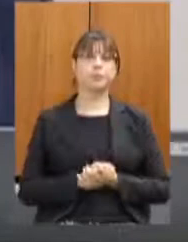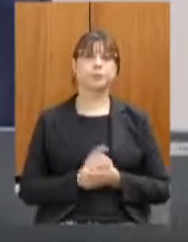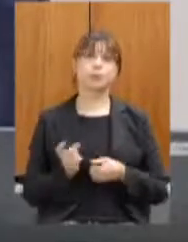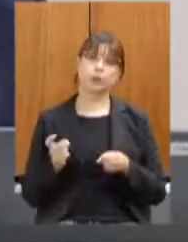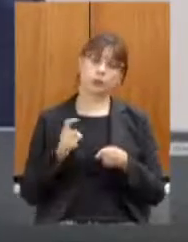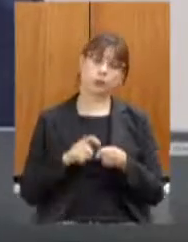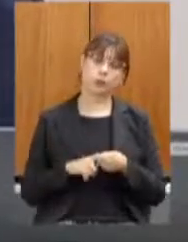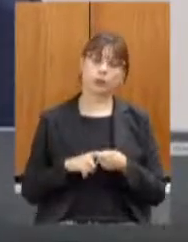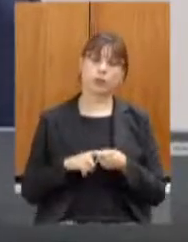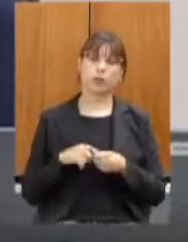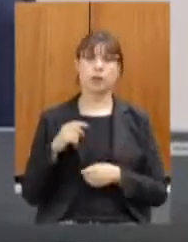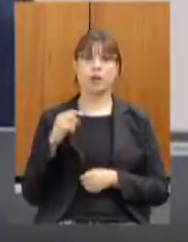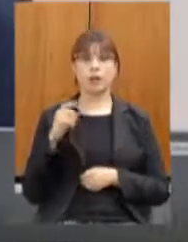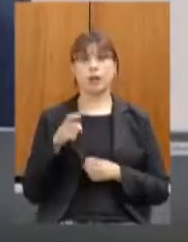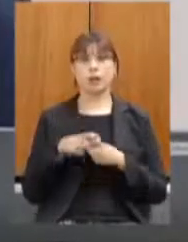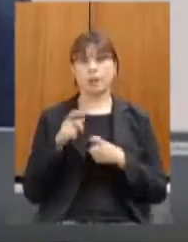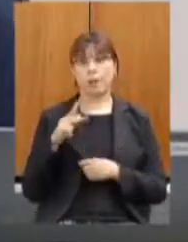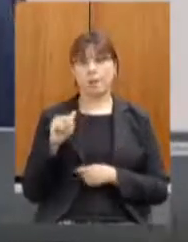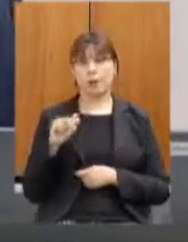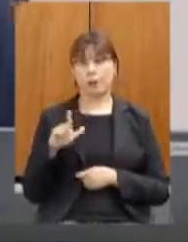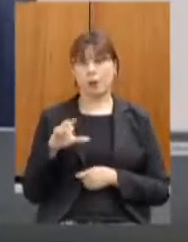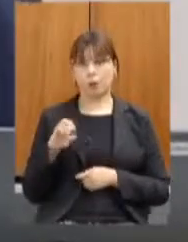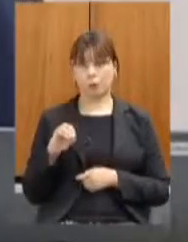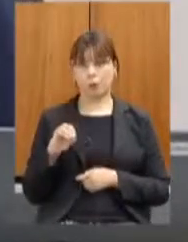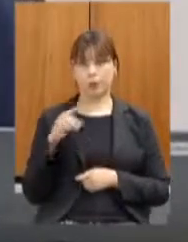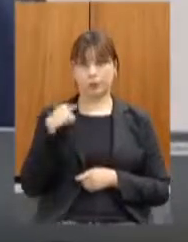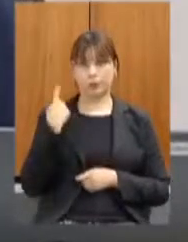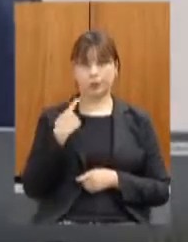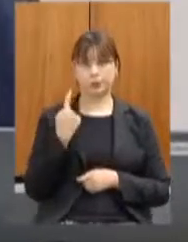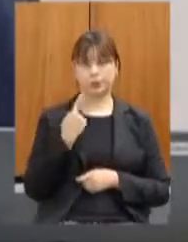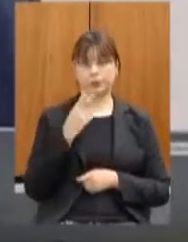só tem mais dois minutos para fazer suas considerações